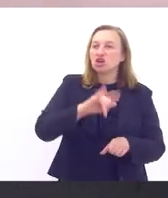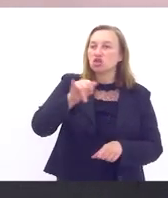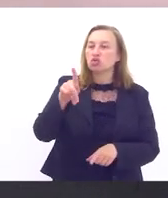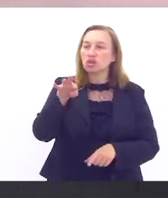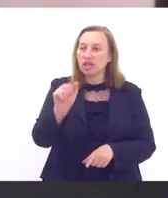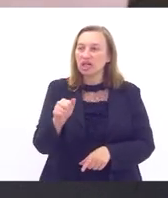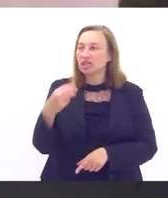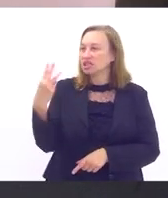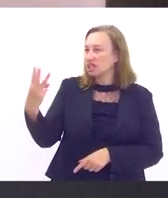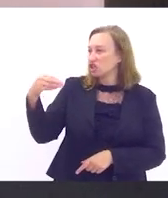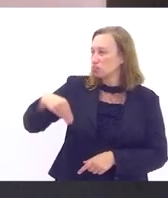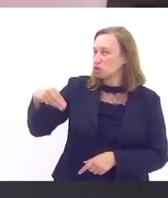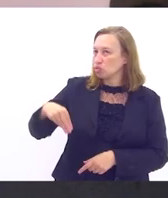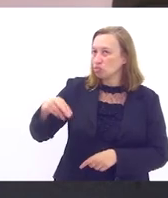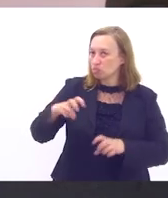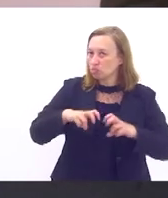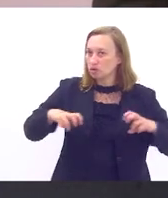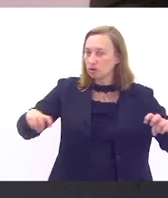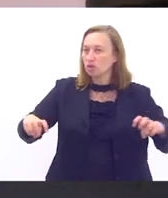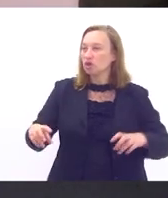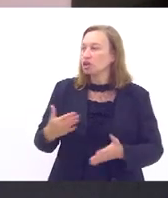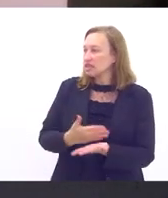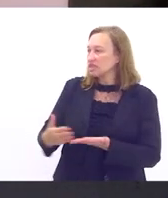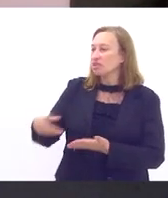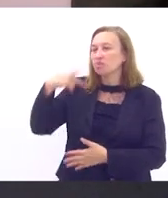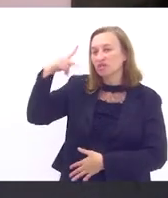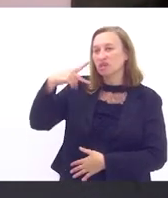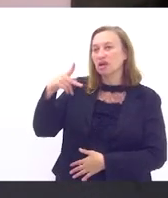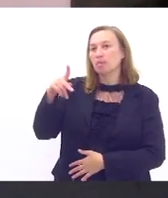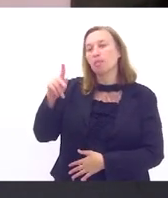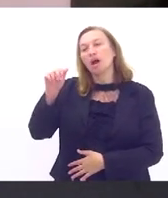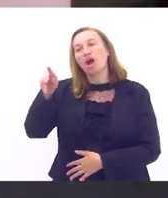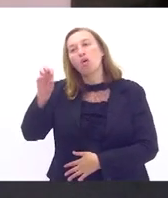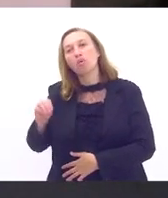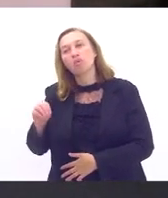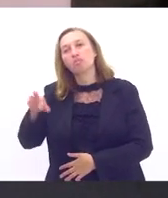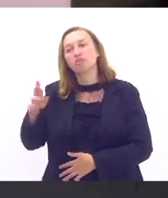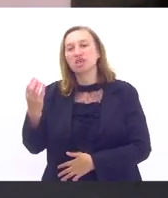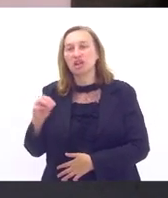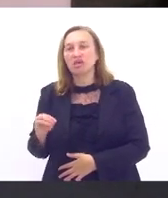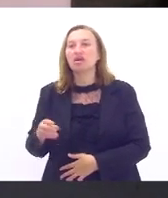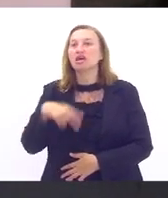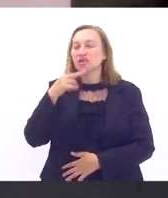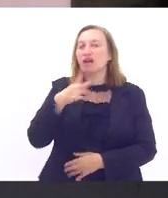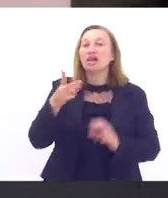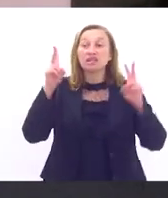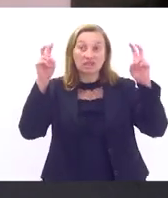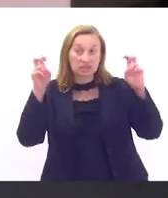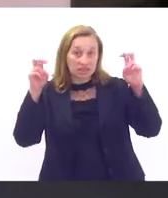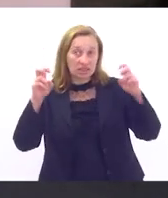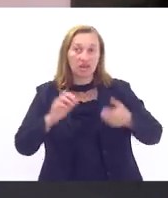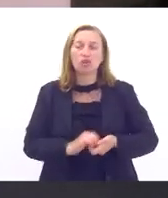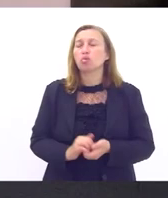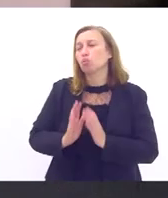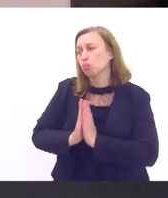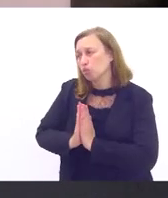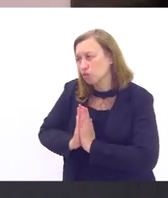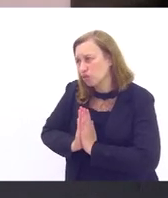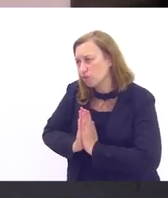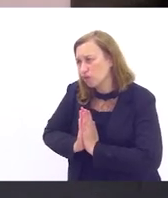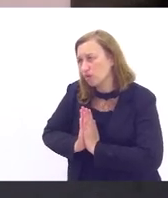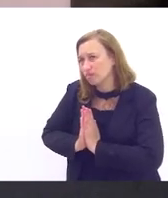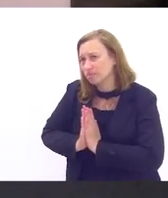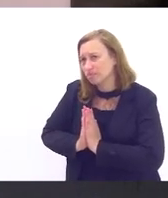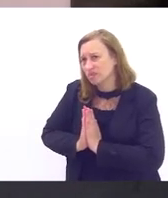que 3 minutos, começando pelo vereador Paulo Pinheiro, que também trata desse tema. E aí, por favor,